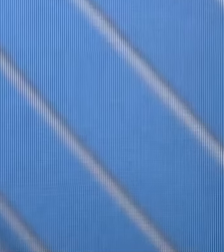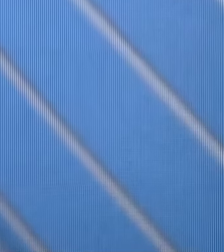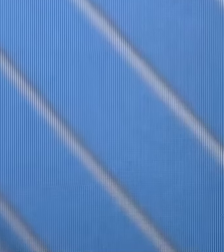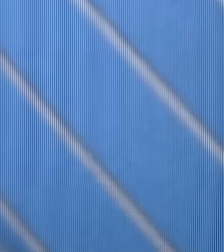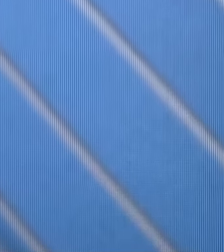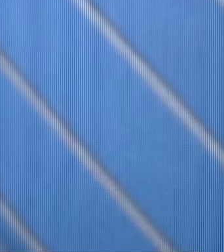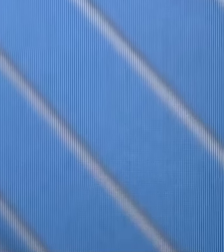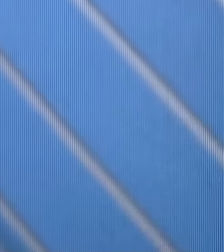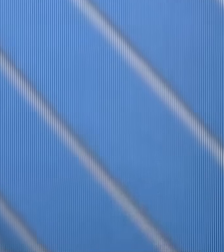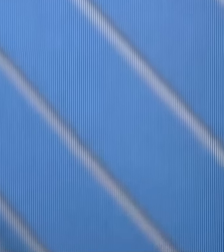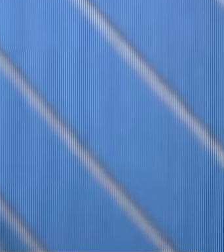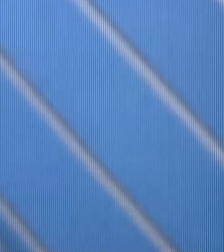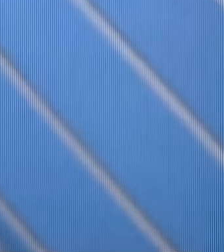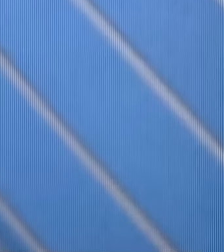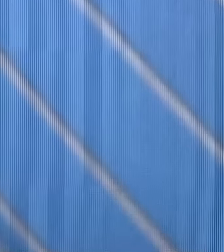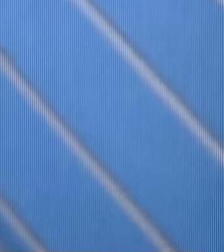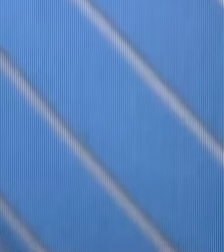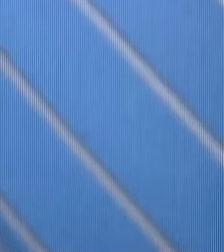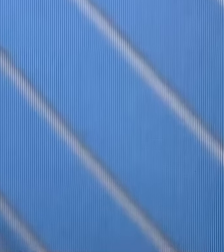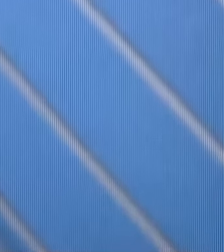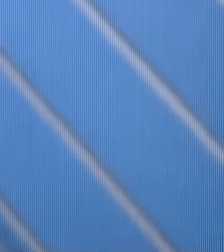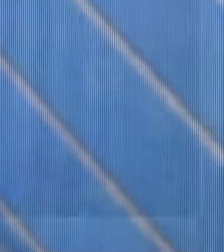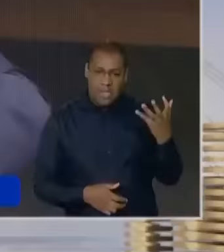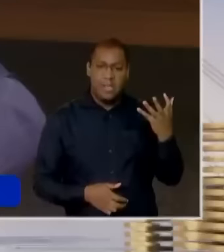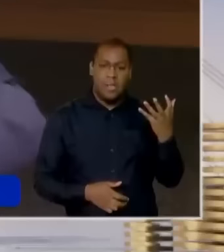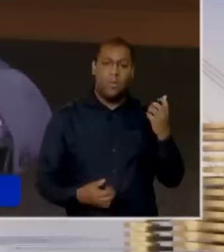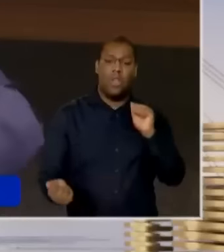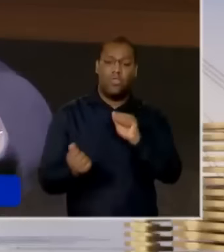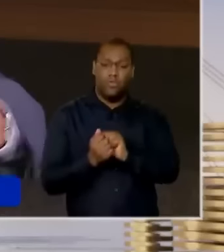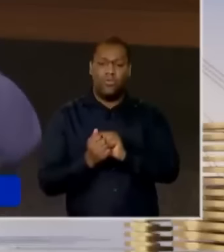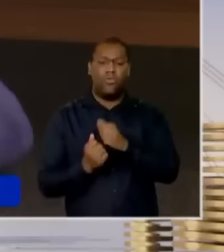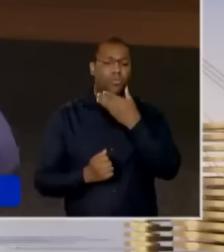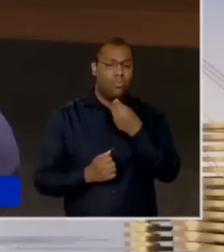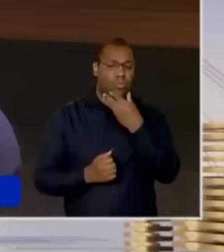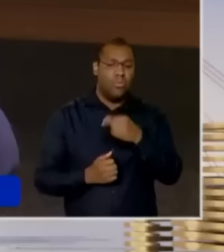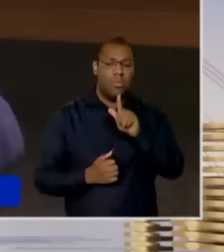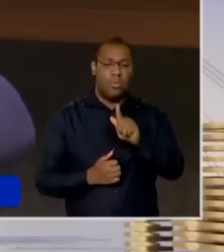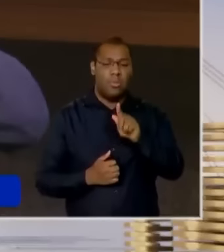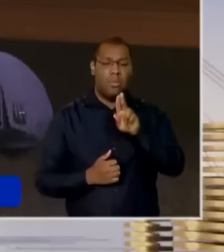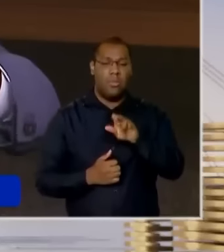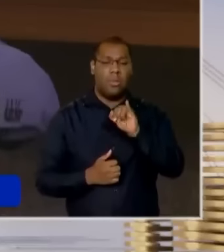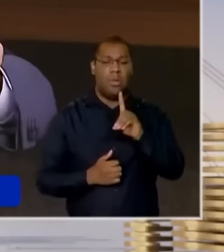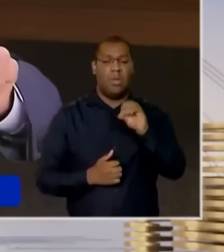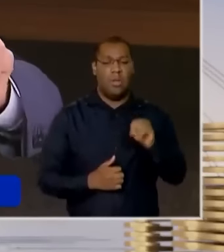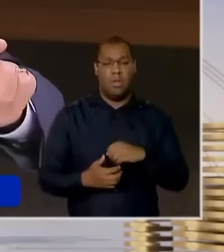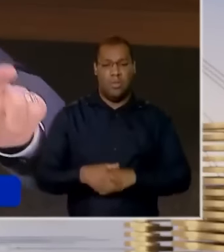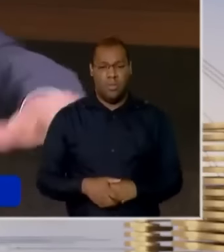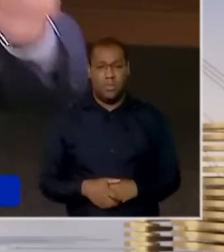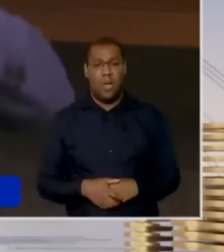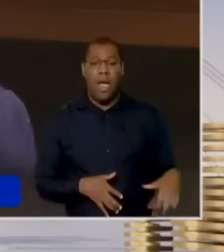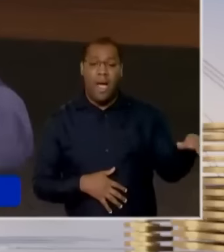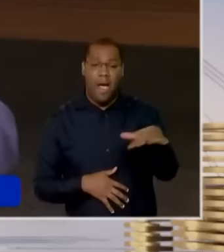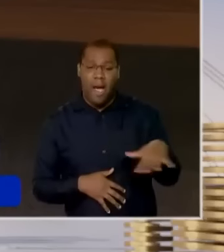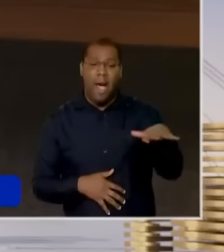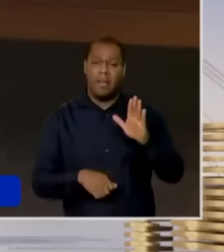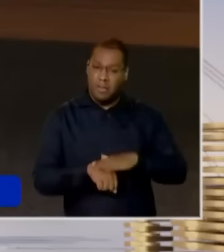E o presidente Lula segue concedendo entrevista a rádios para falar sobre ações do governo diante dessa situação de calamidade